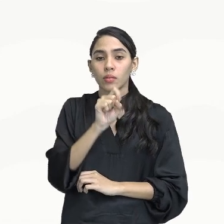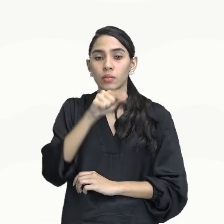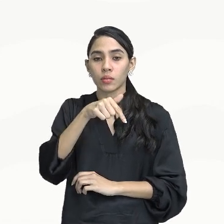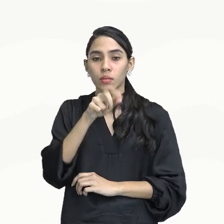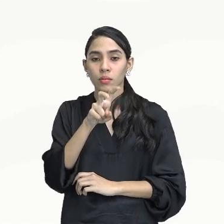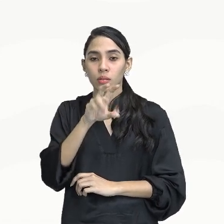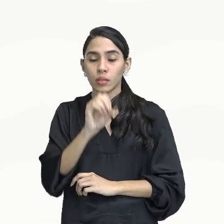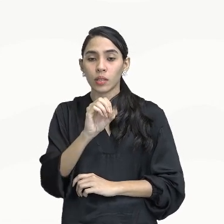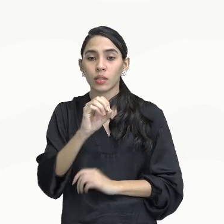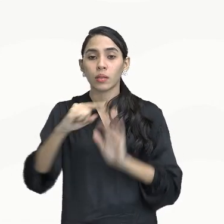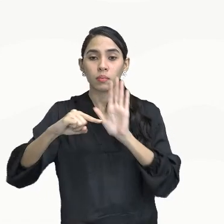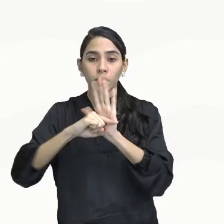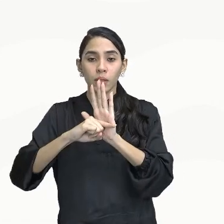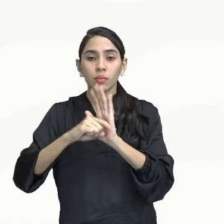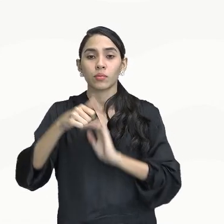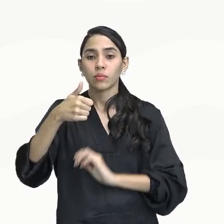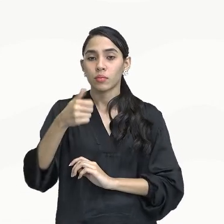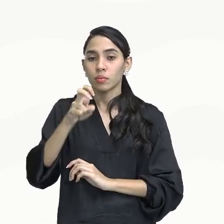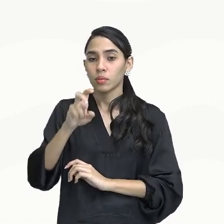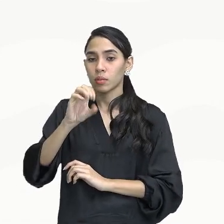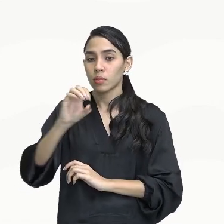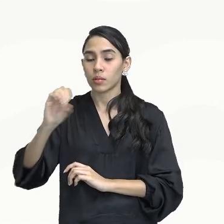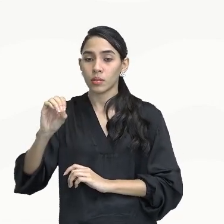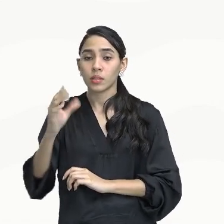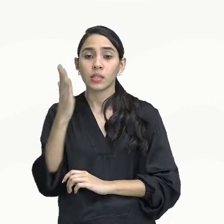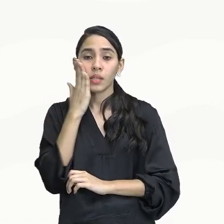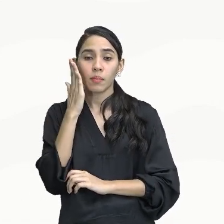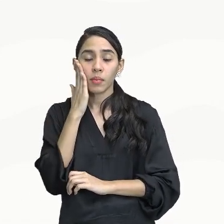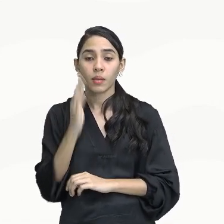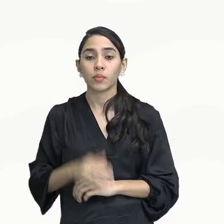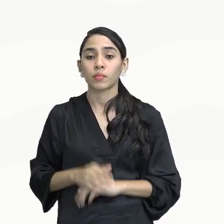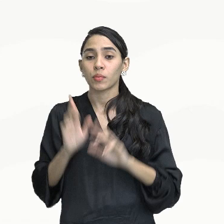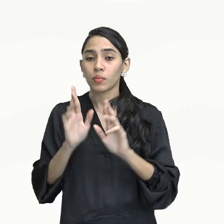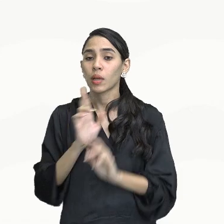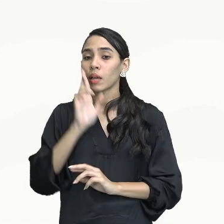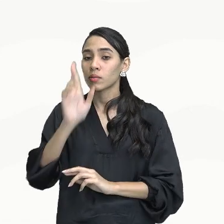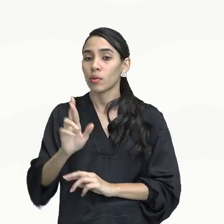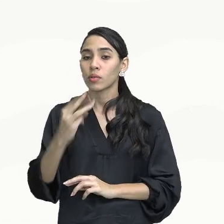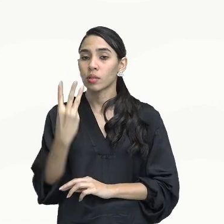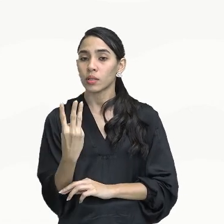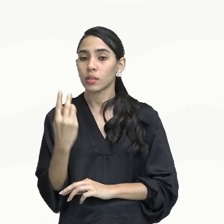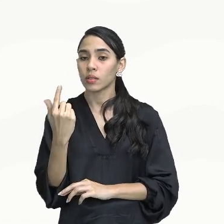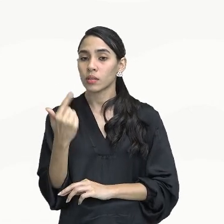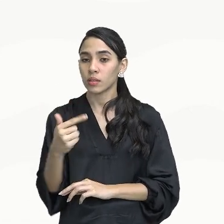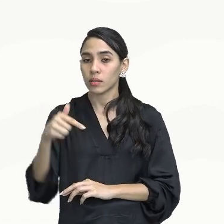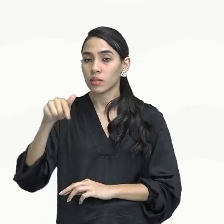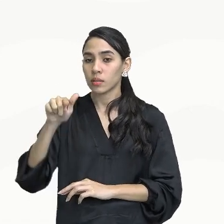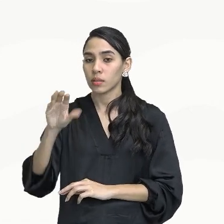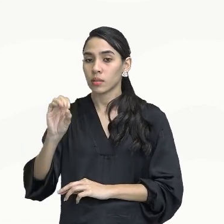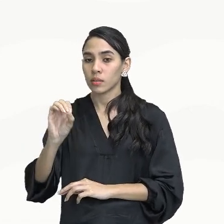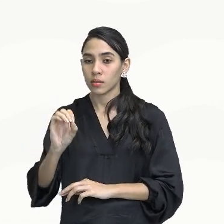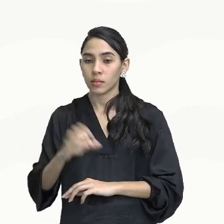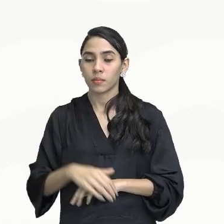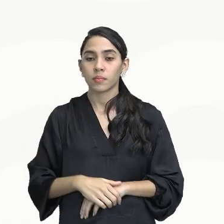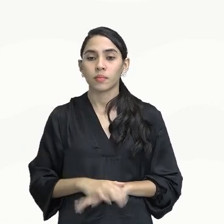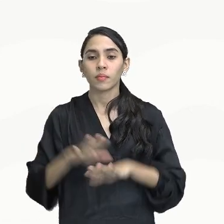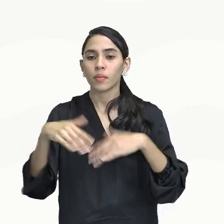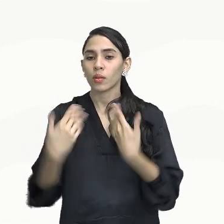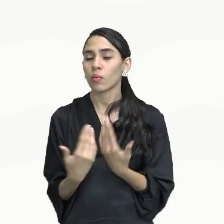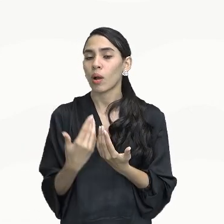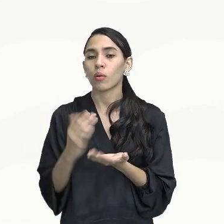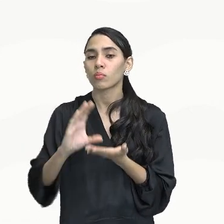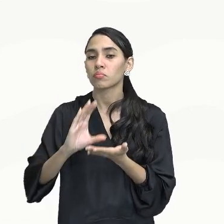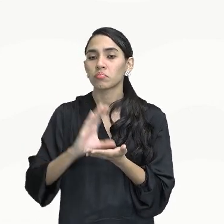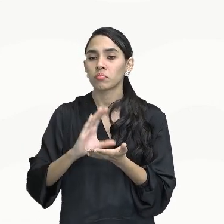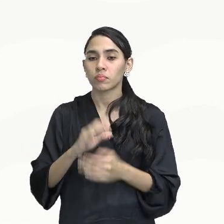18.750 por 15.000, então sabemos que a diferença foi de 3.750. Então, qual foi o